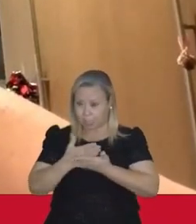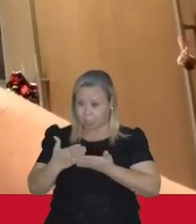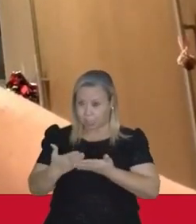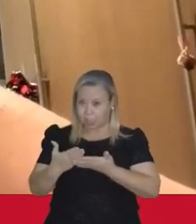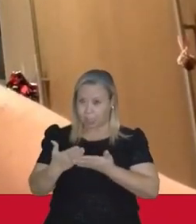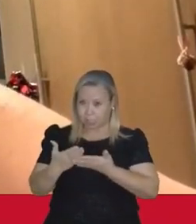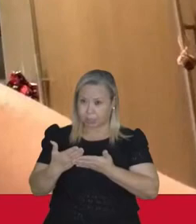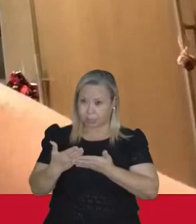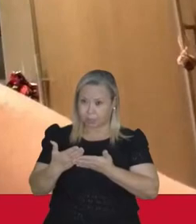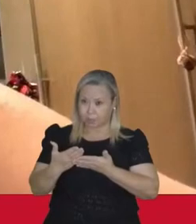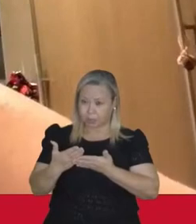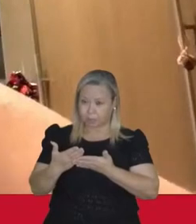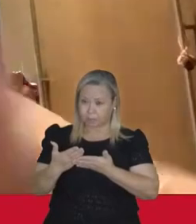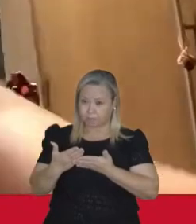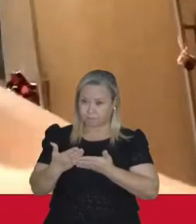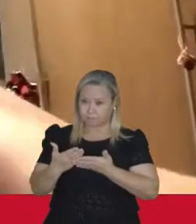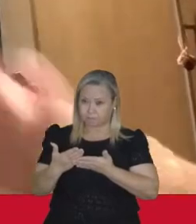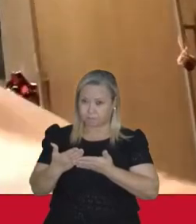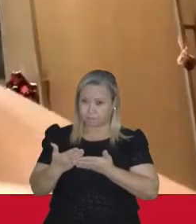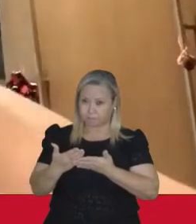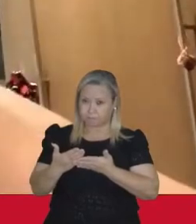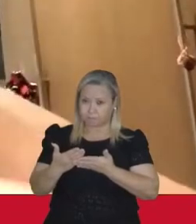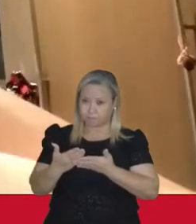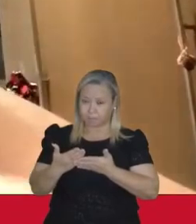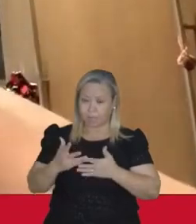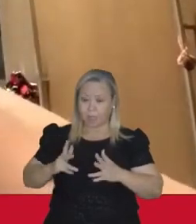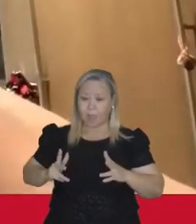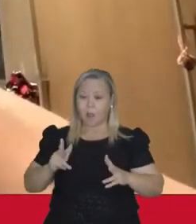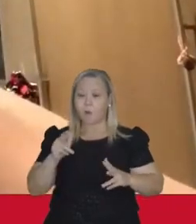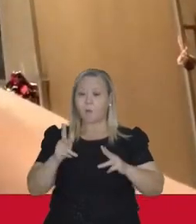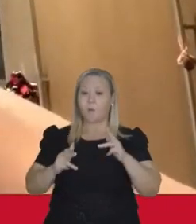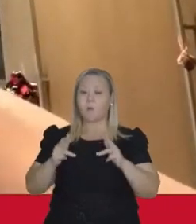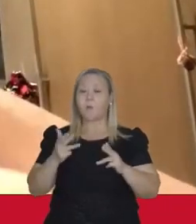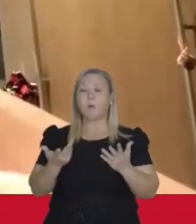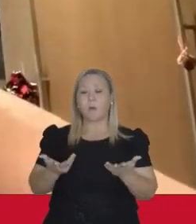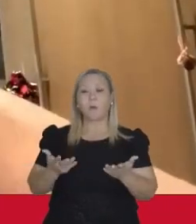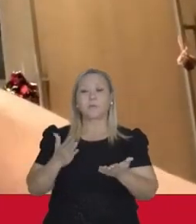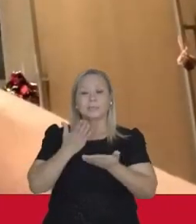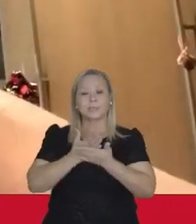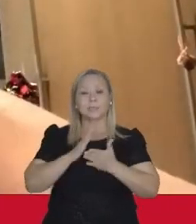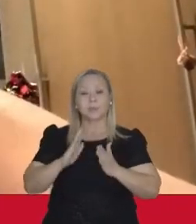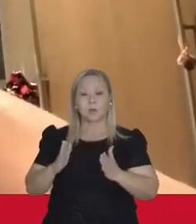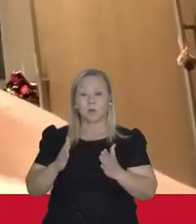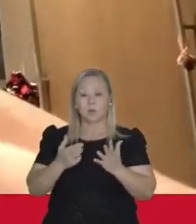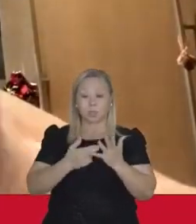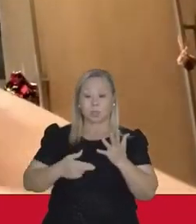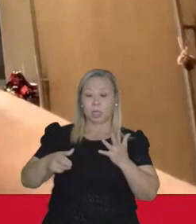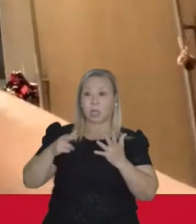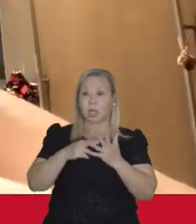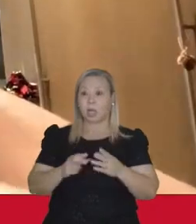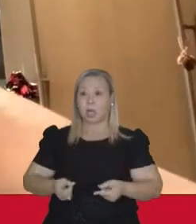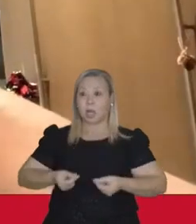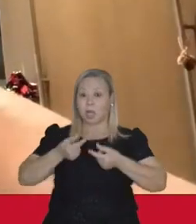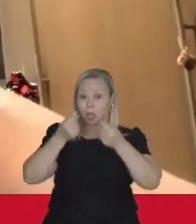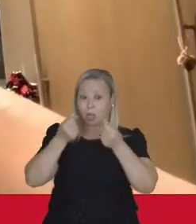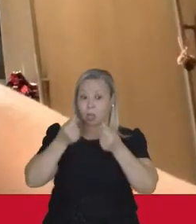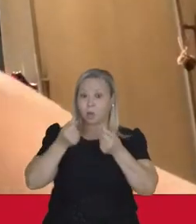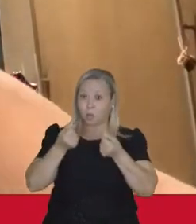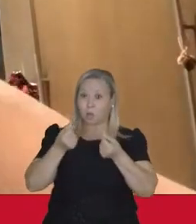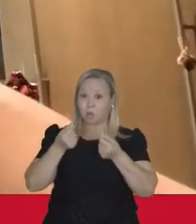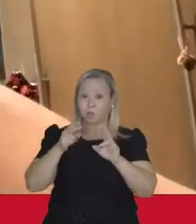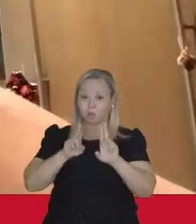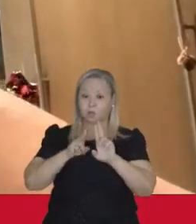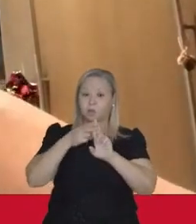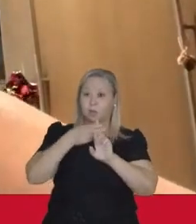inicialmente, o corte de recursos financeiros, né, para o Sistema Único de Saúde, para a educação e para a